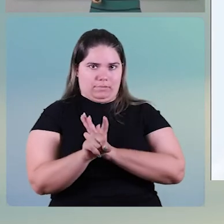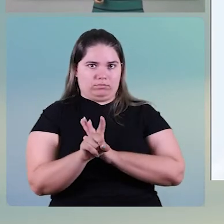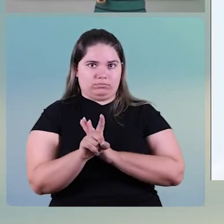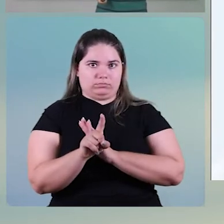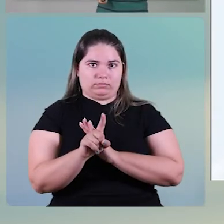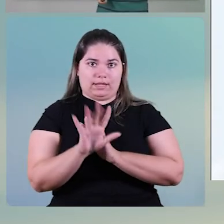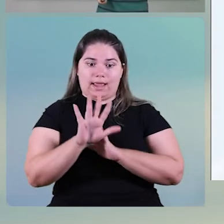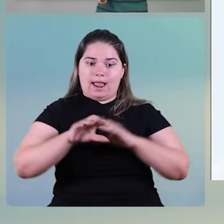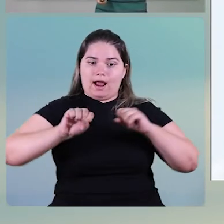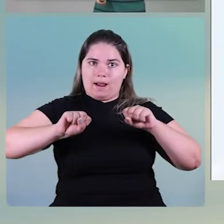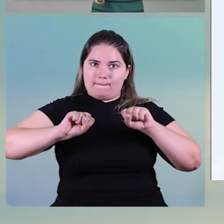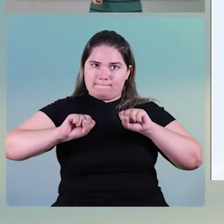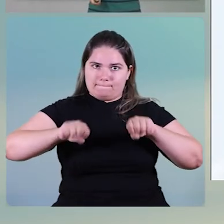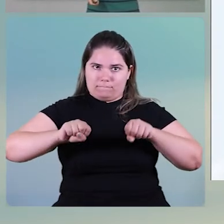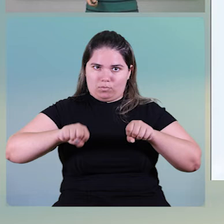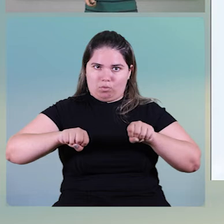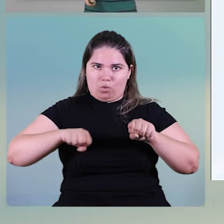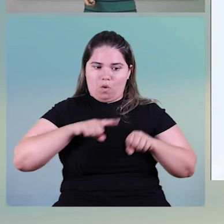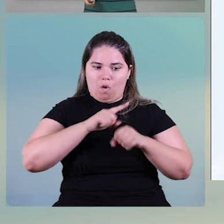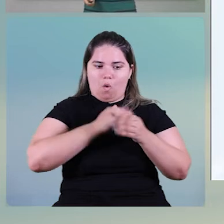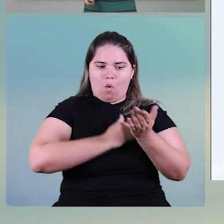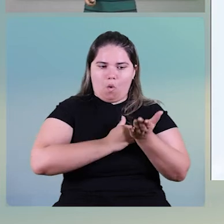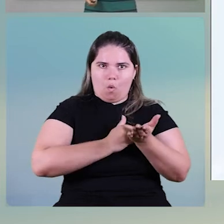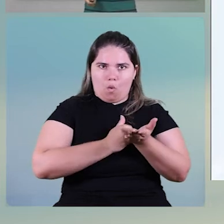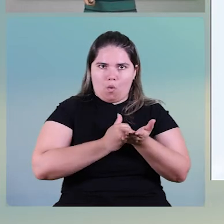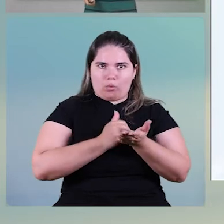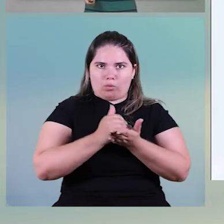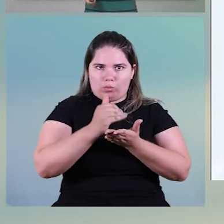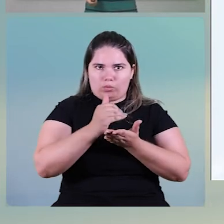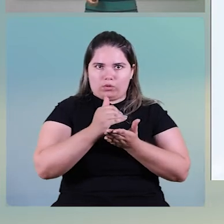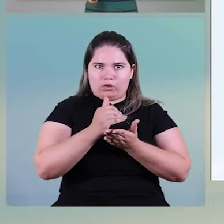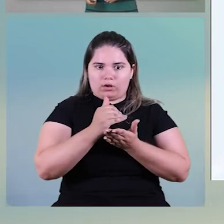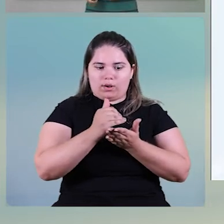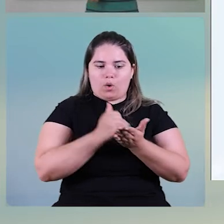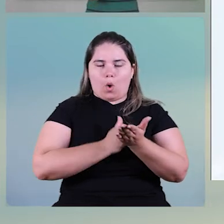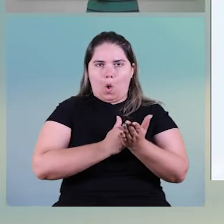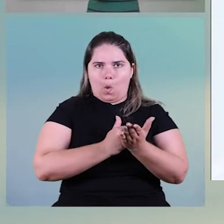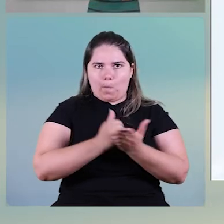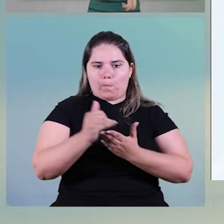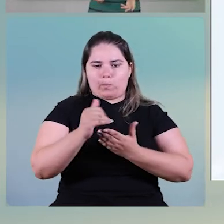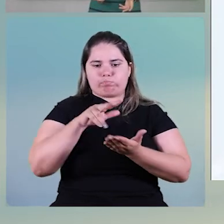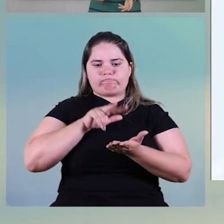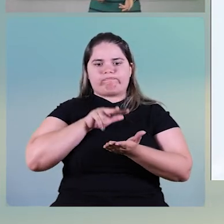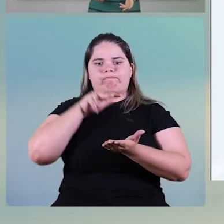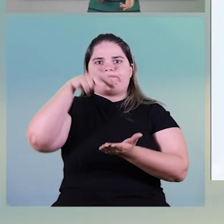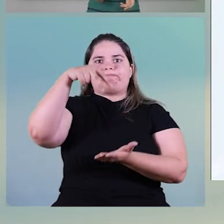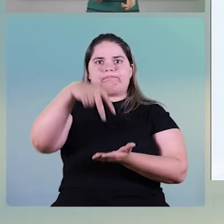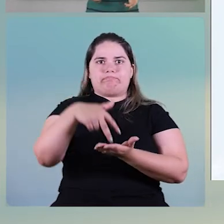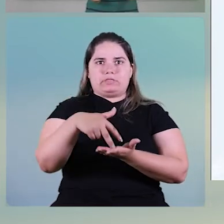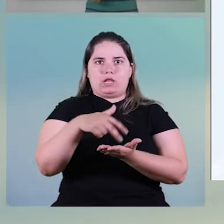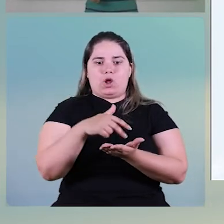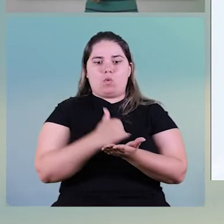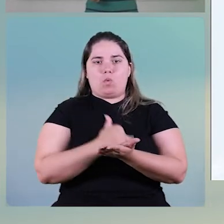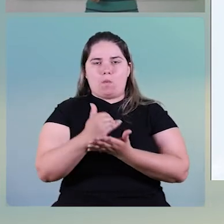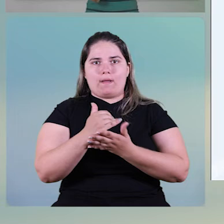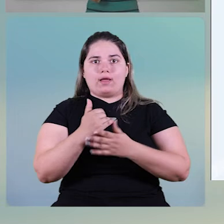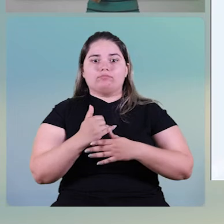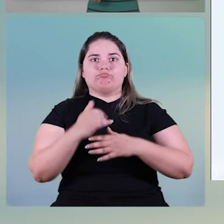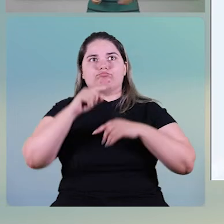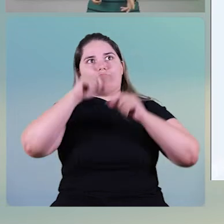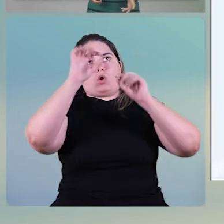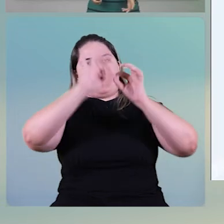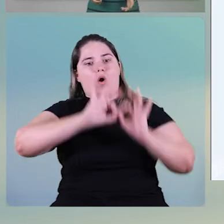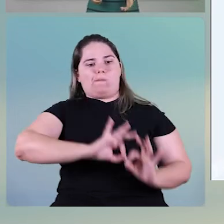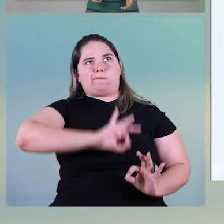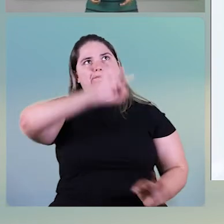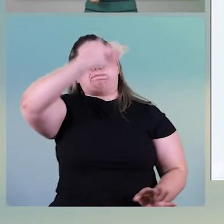Veja que as motos vão partir, vão saltar no mesmo instante, de uma mesma